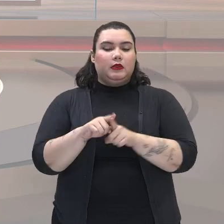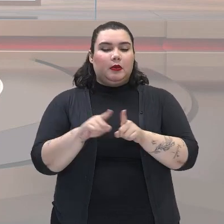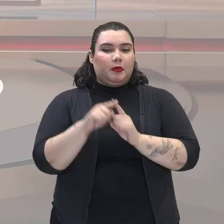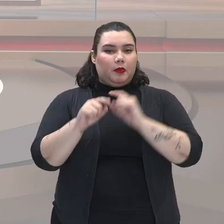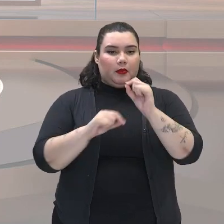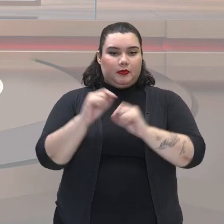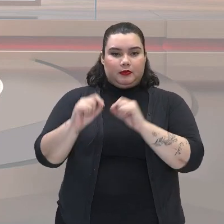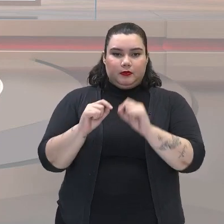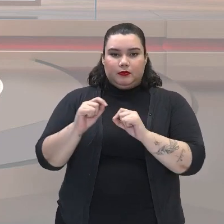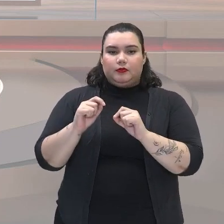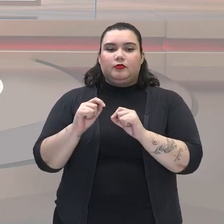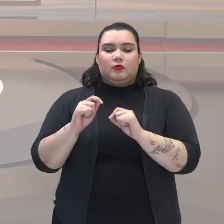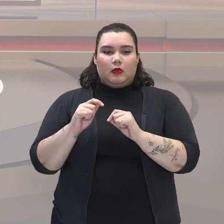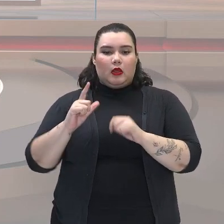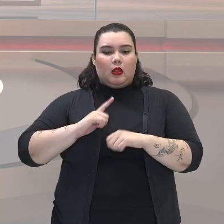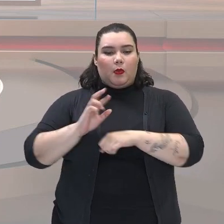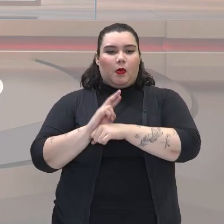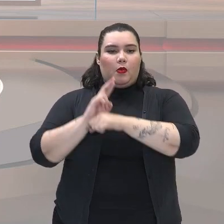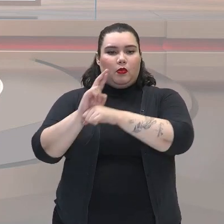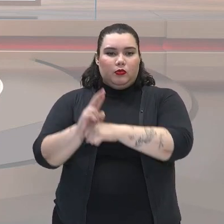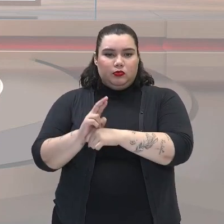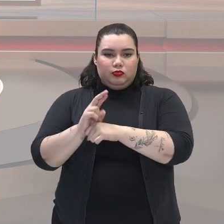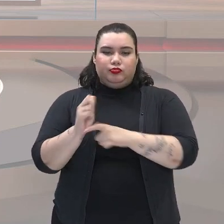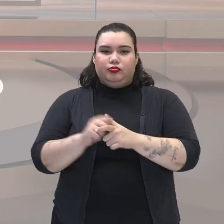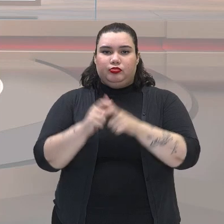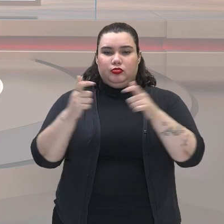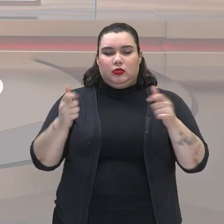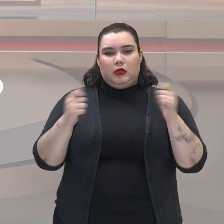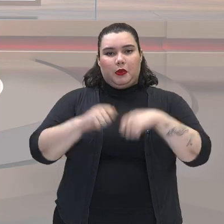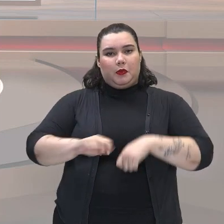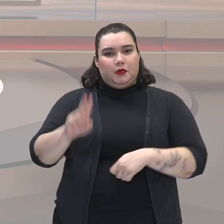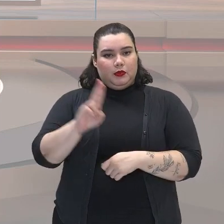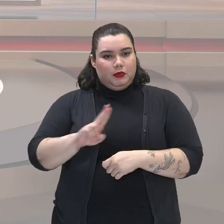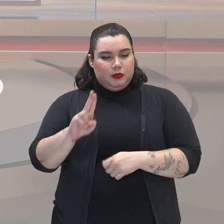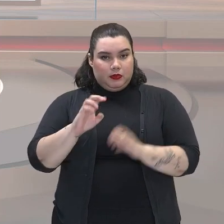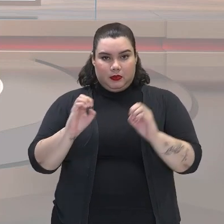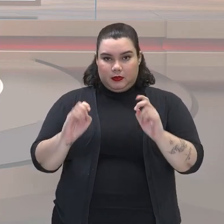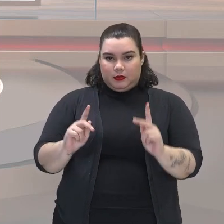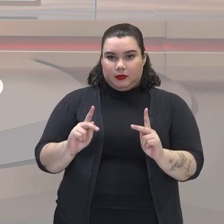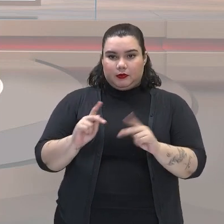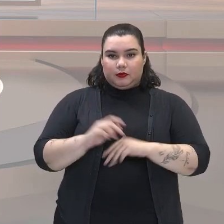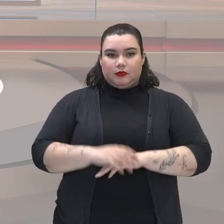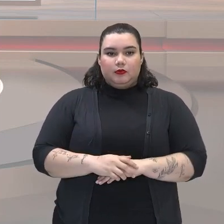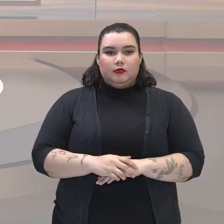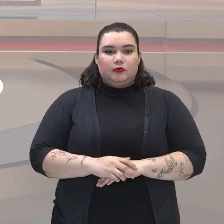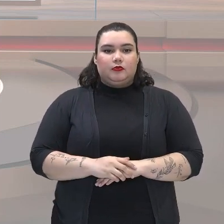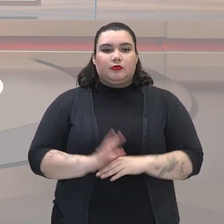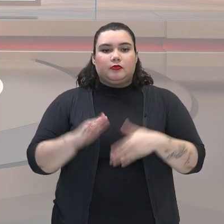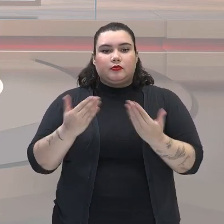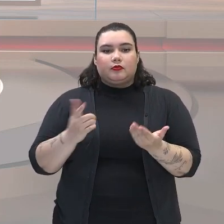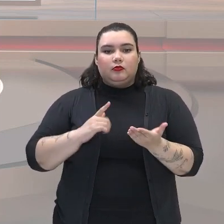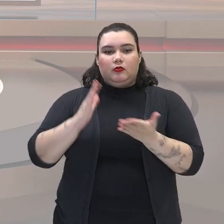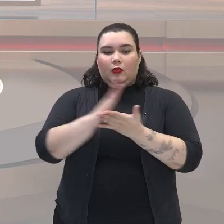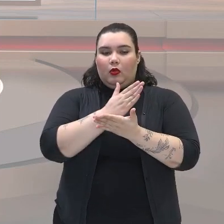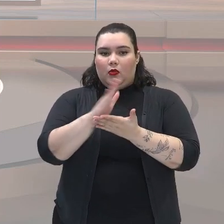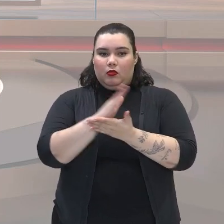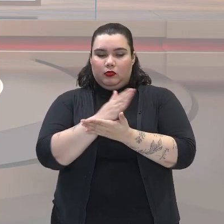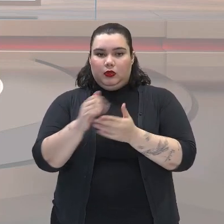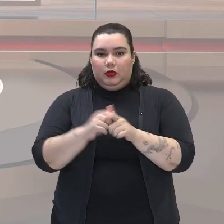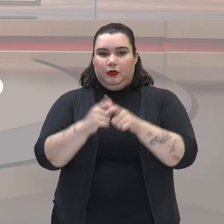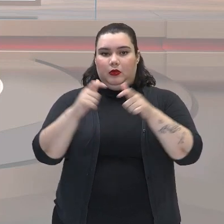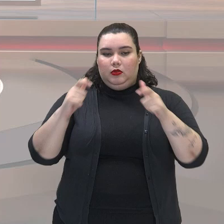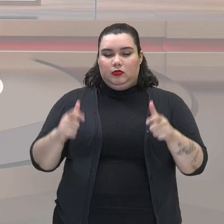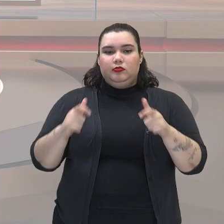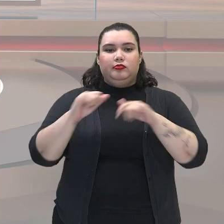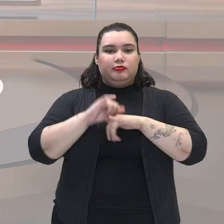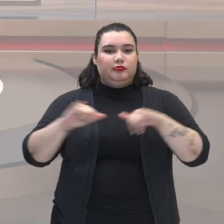também em muitos recursos que podem ser explorados, ok? Então são algumas das maiores